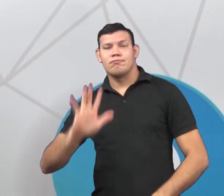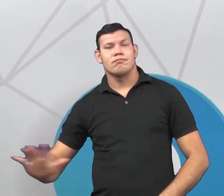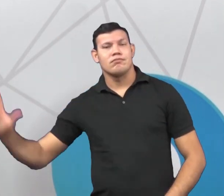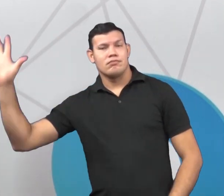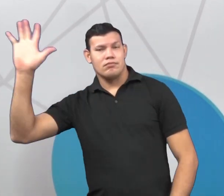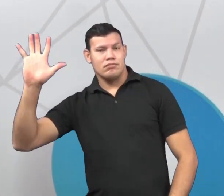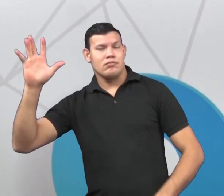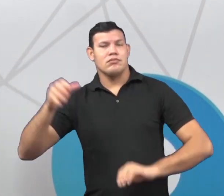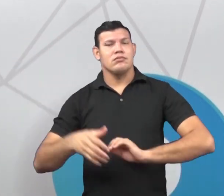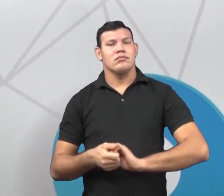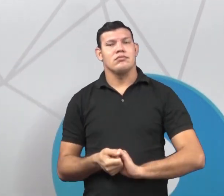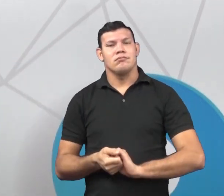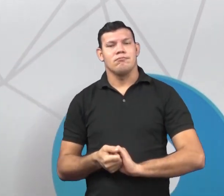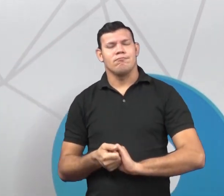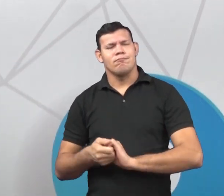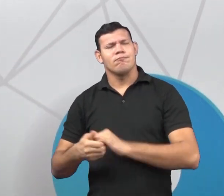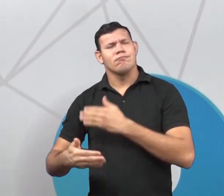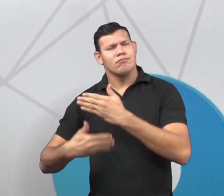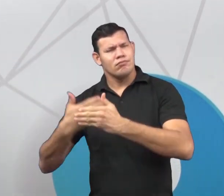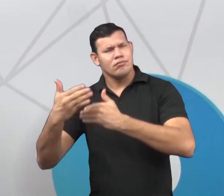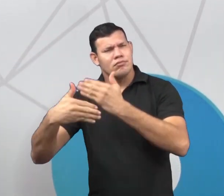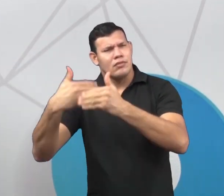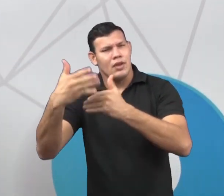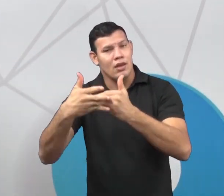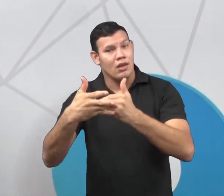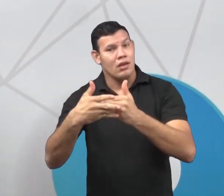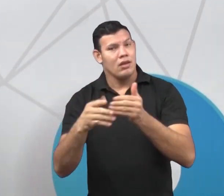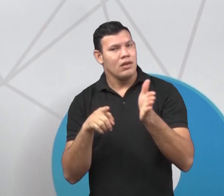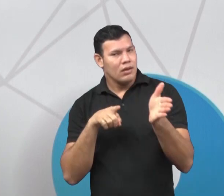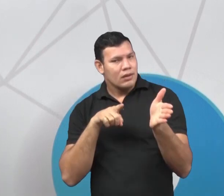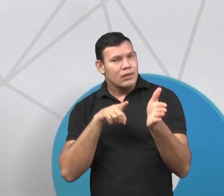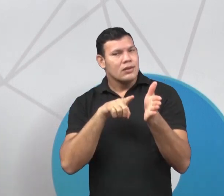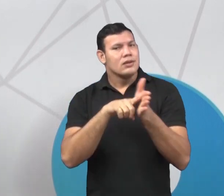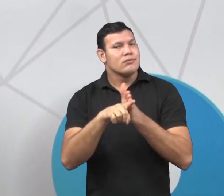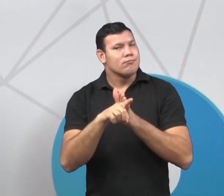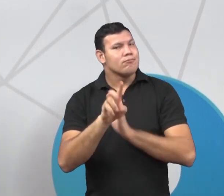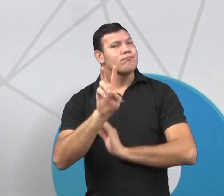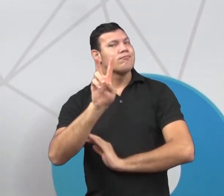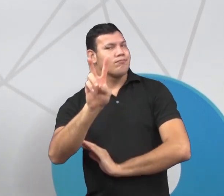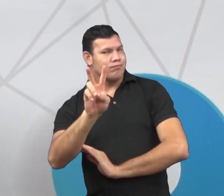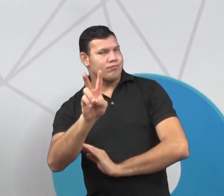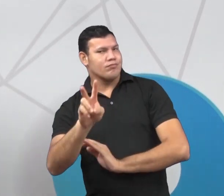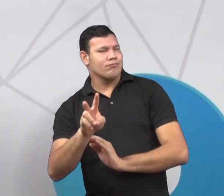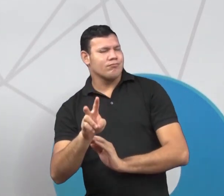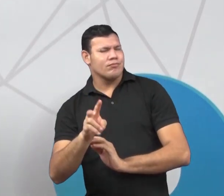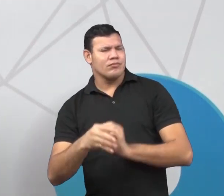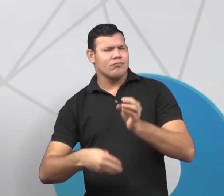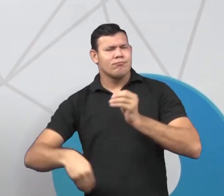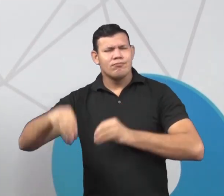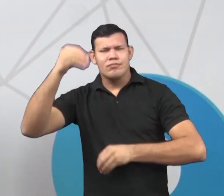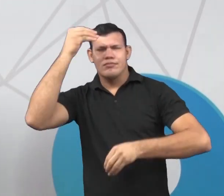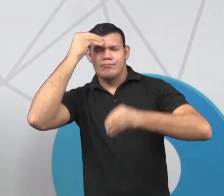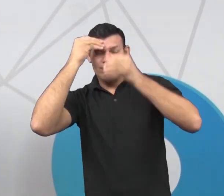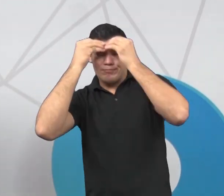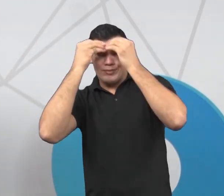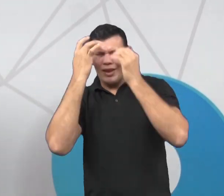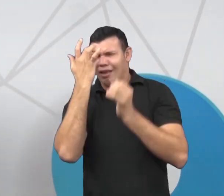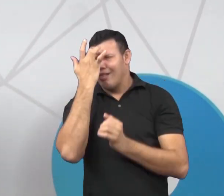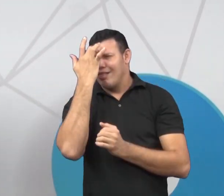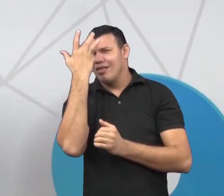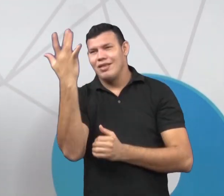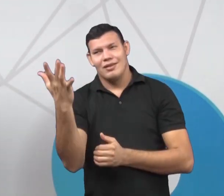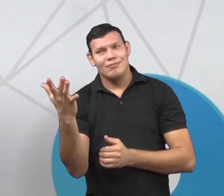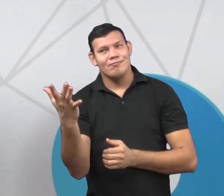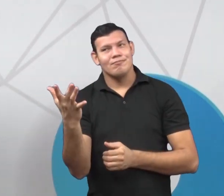a gente avançar para duas questões para ver se deu de você absorver um pouco. Elas são fáceis. Essa